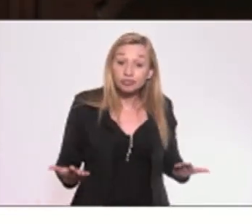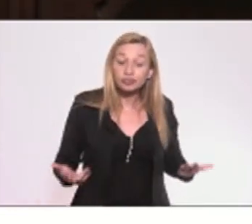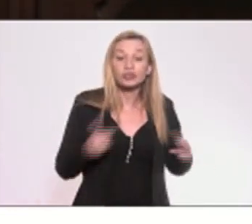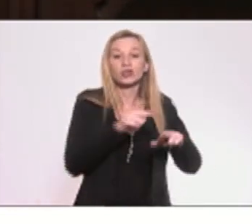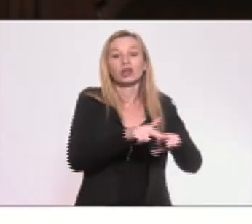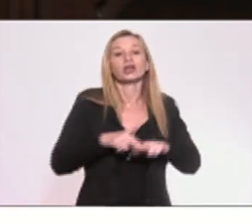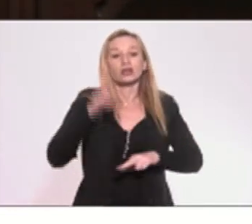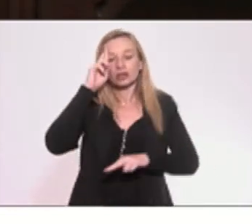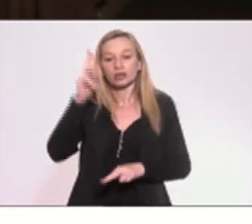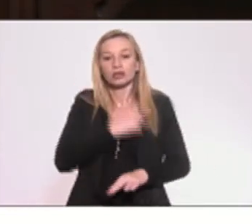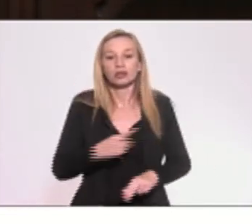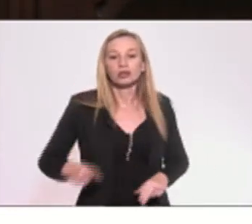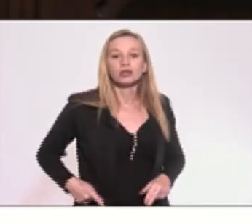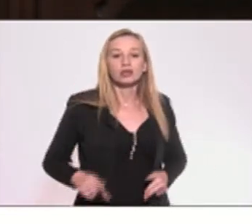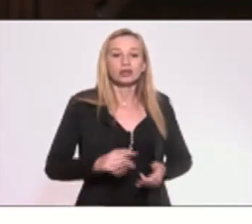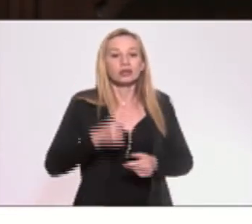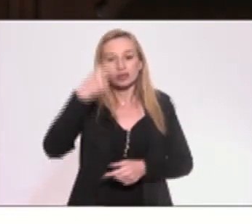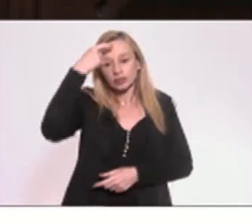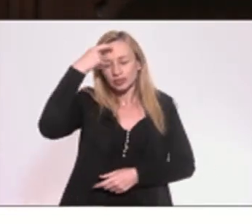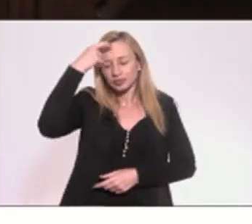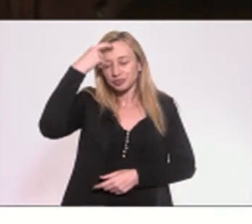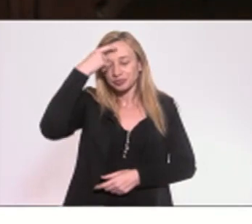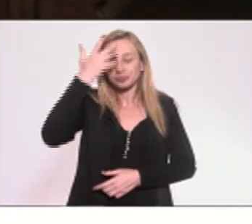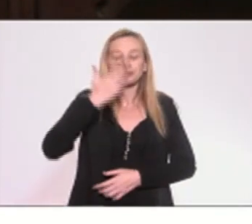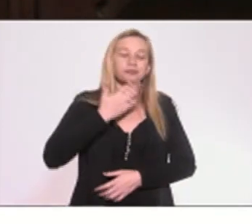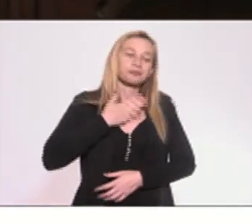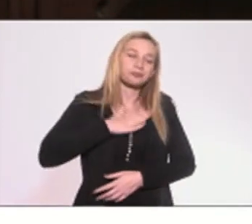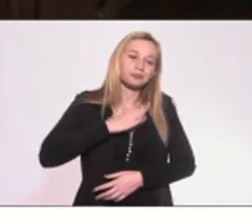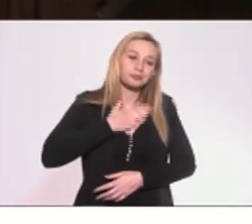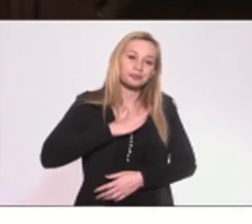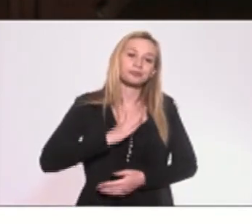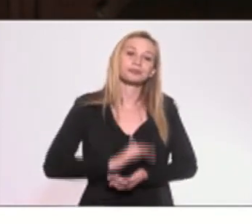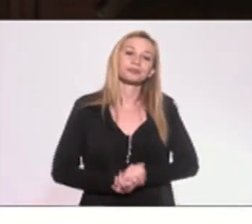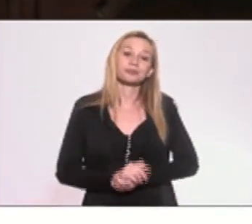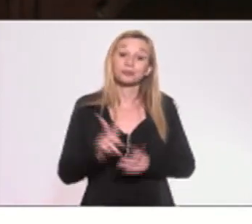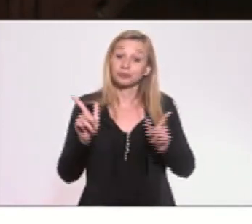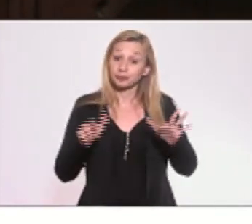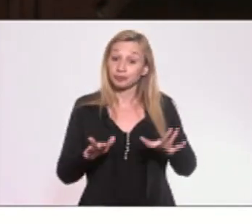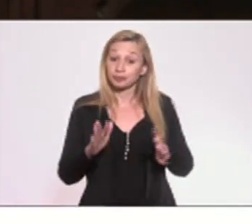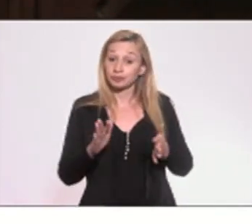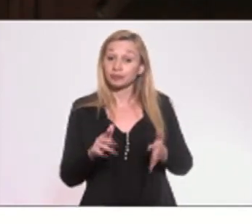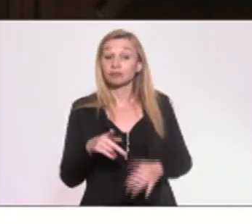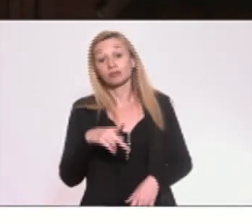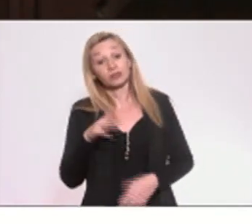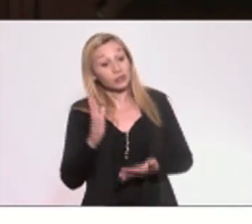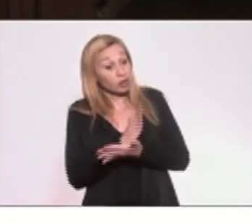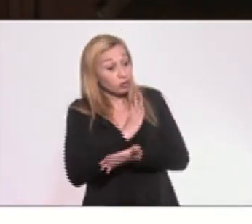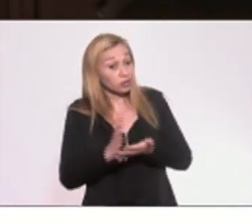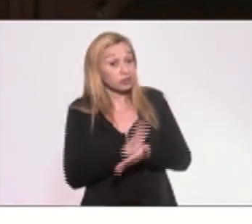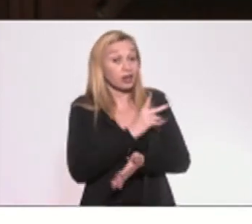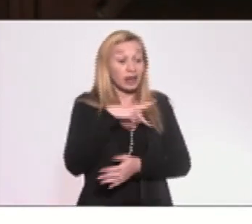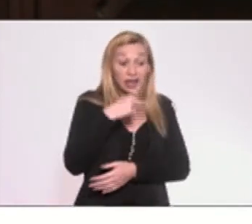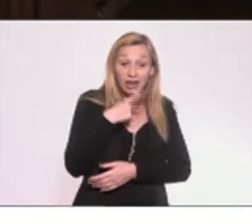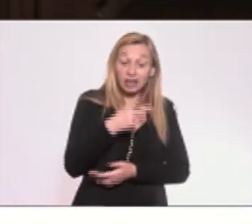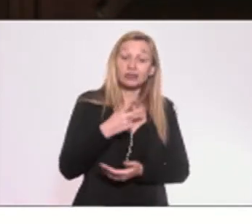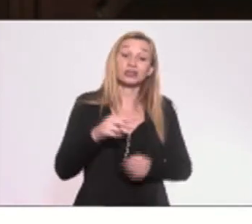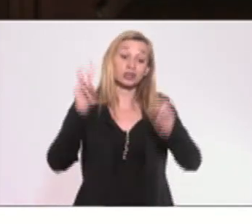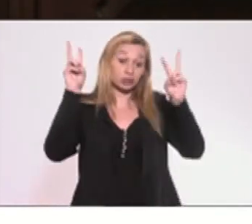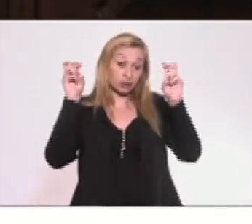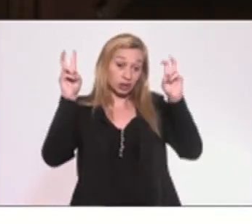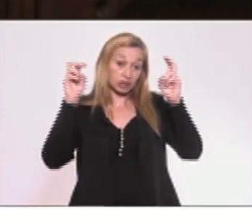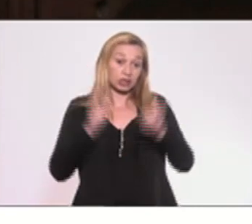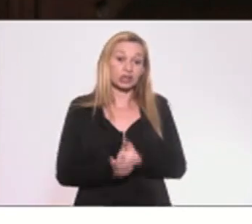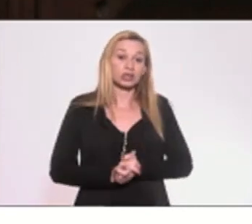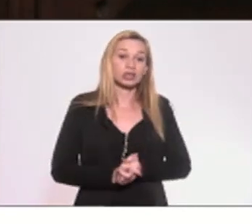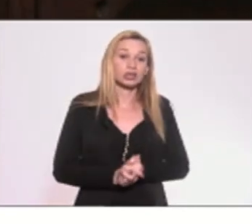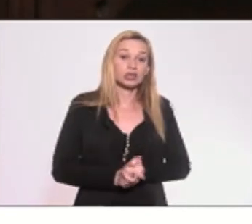senhor presidente, com a consciência muito tranquila, diferente aqui do que foi falado em relação a... Não,